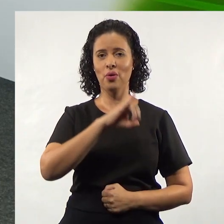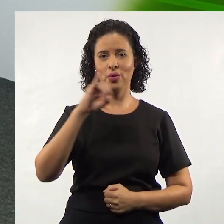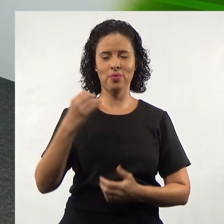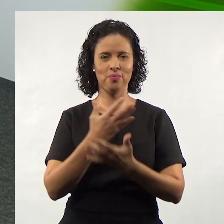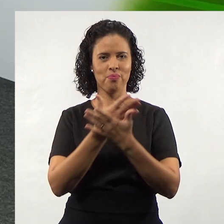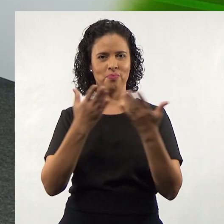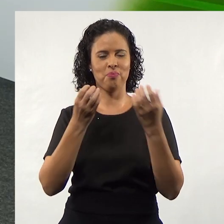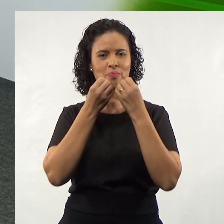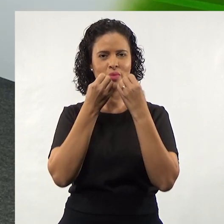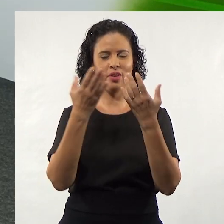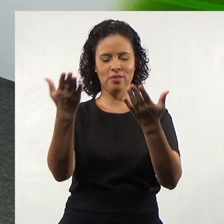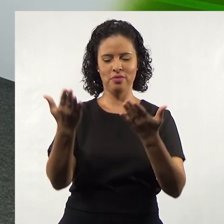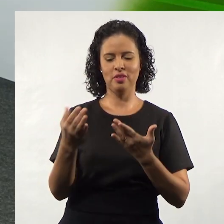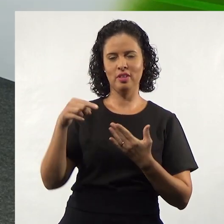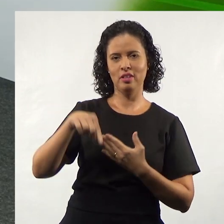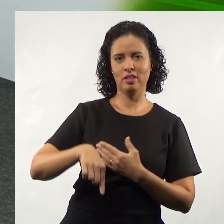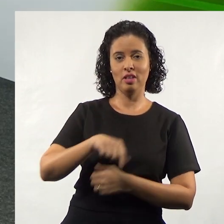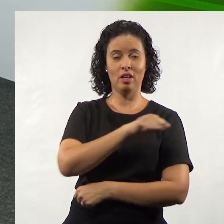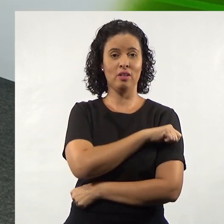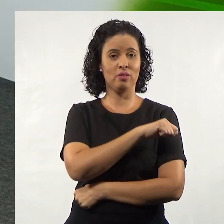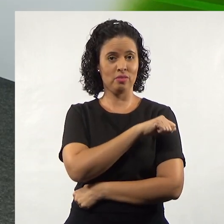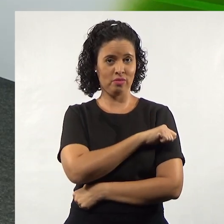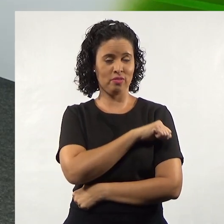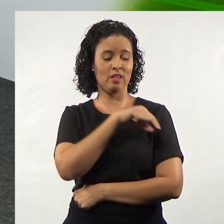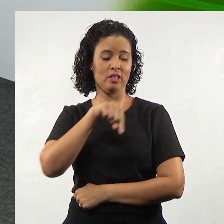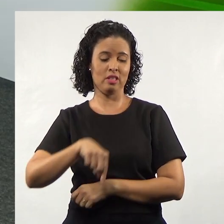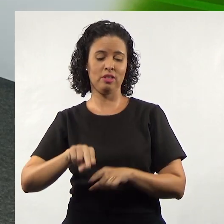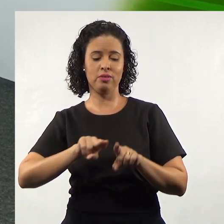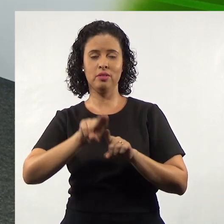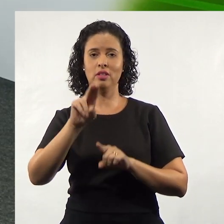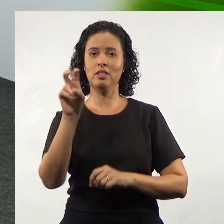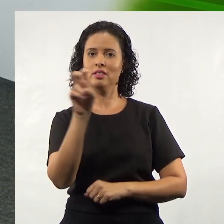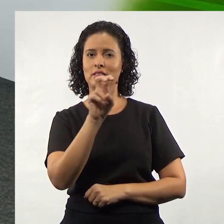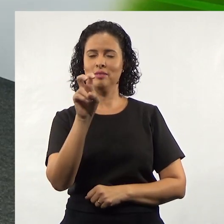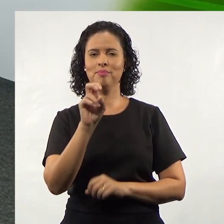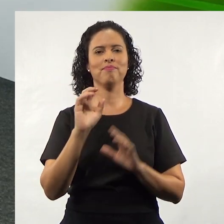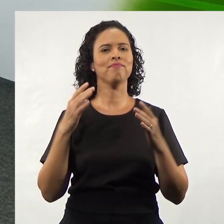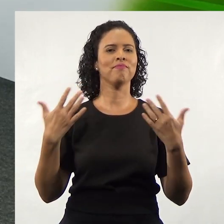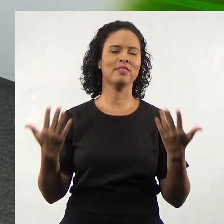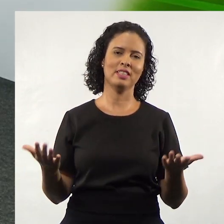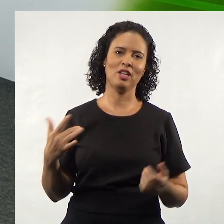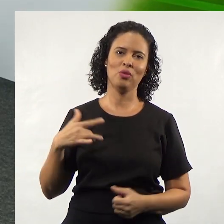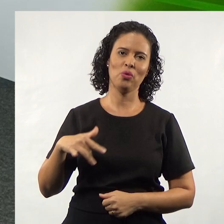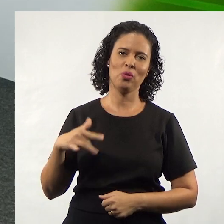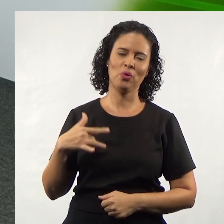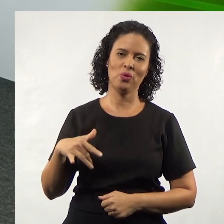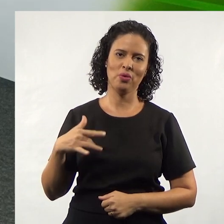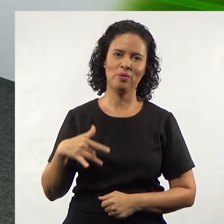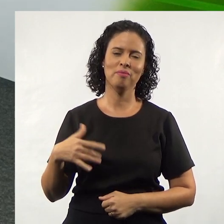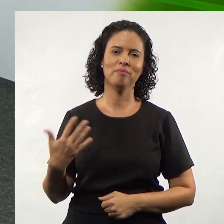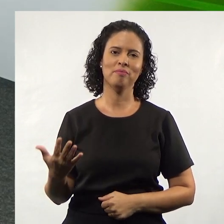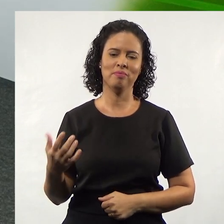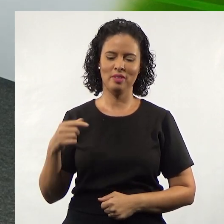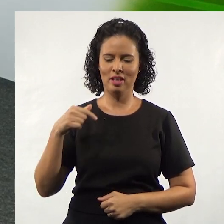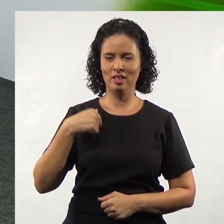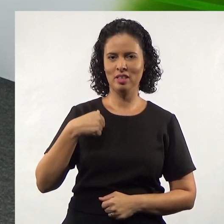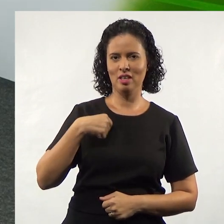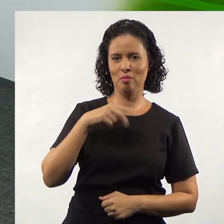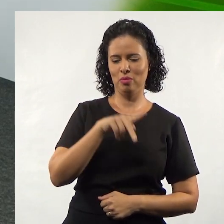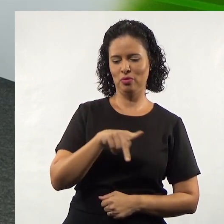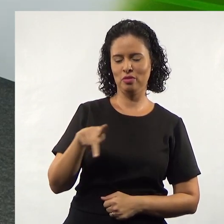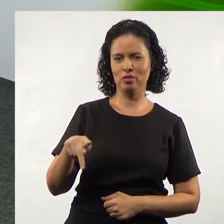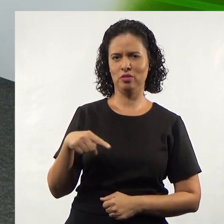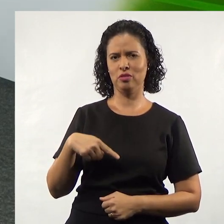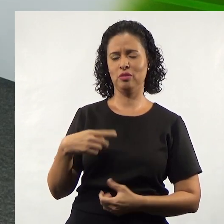Olá, seja muito bem-vindo, aluno, à nossa unidade 5. Professor, sou o professor Alberto Viana, estou